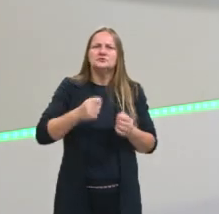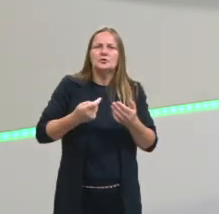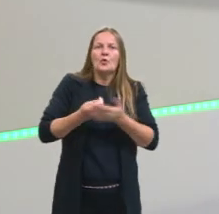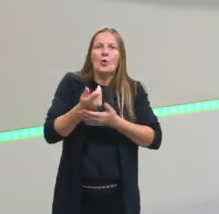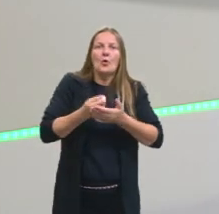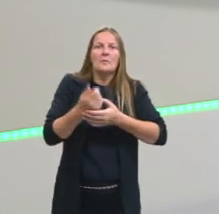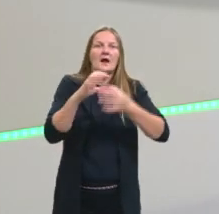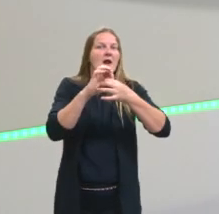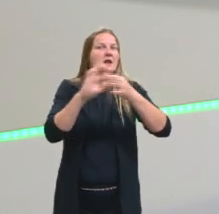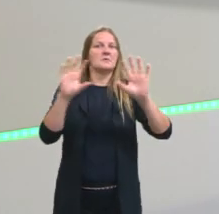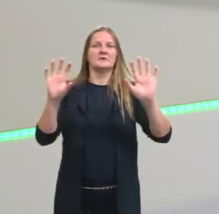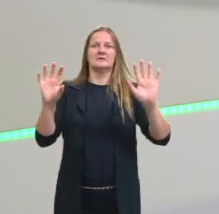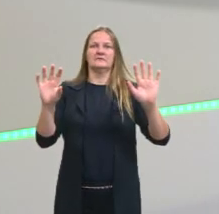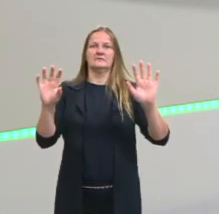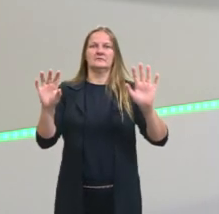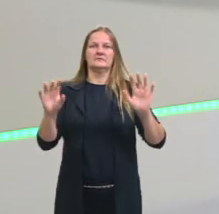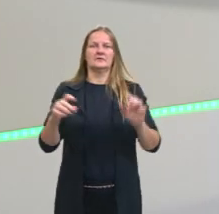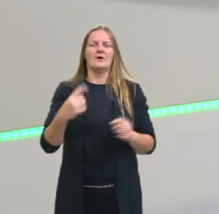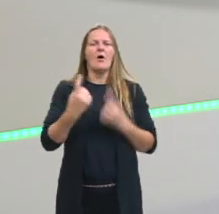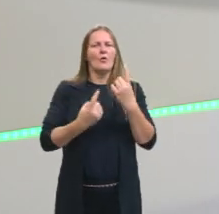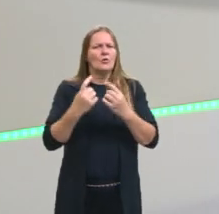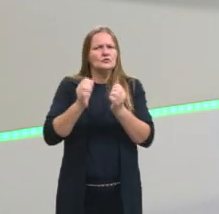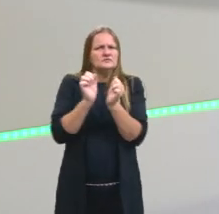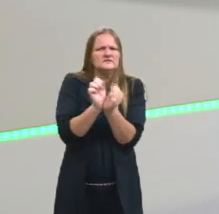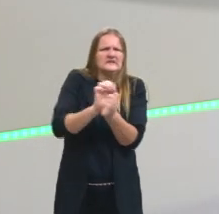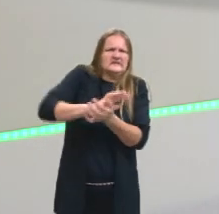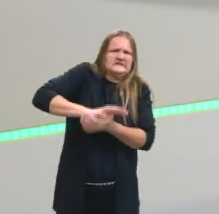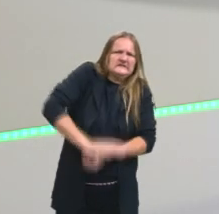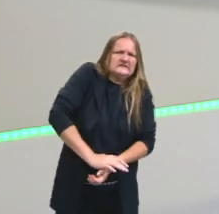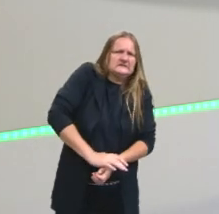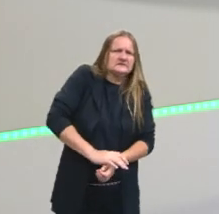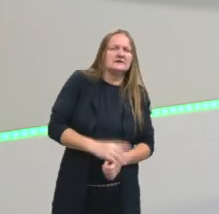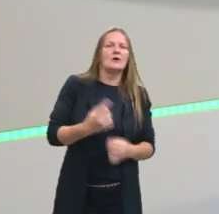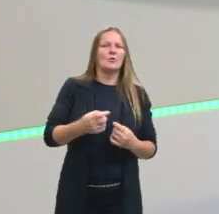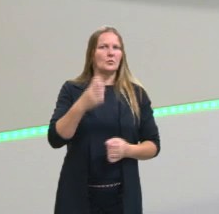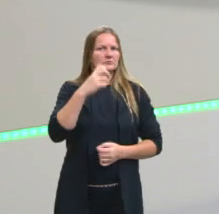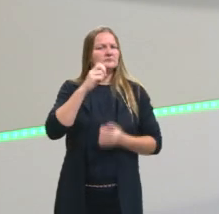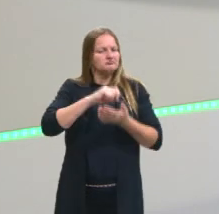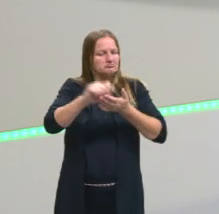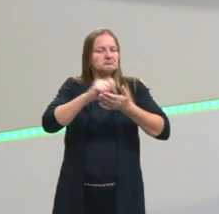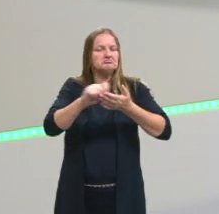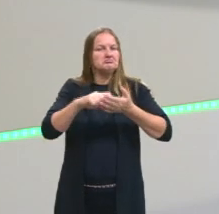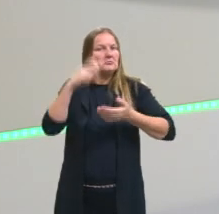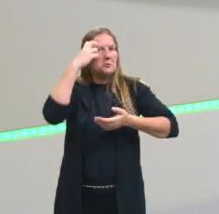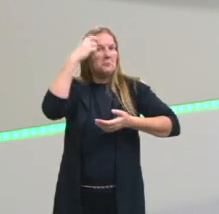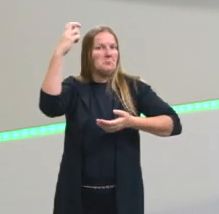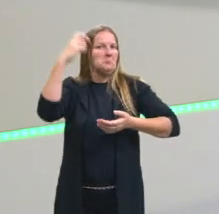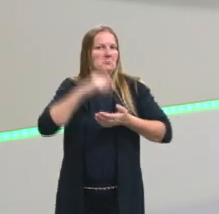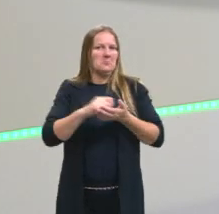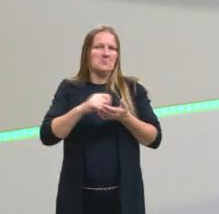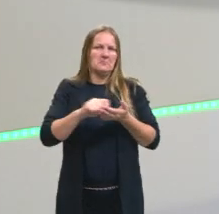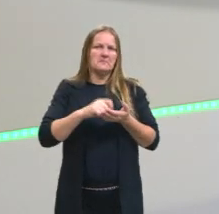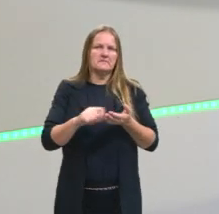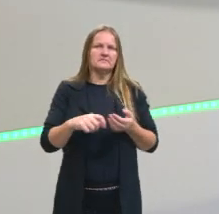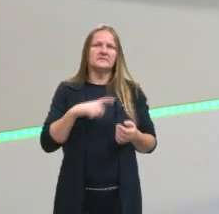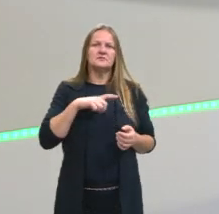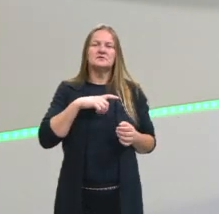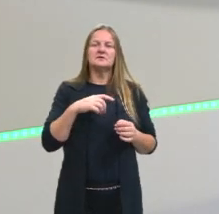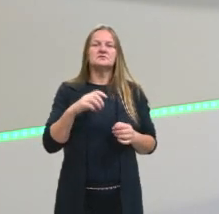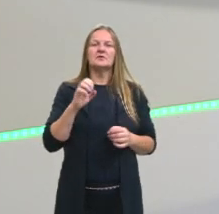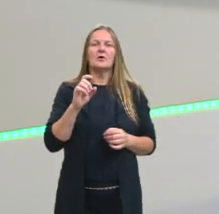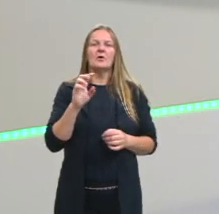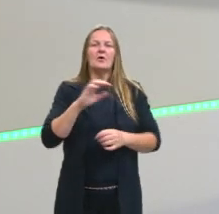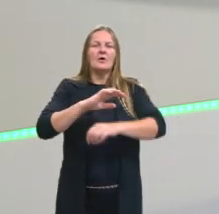comprar a sua liberdade tinha uns escravizadas que fazer um trabalhos intelectuais e não tinha uma questão propriamente